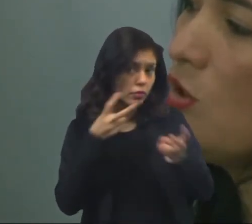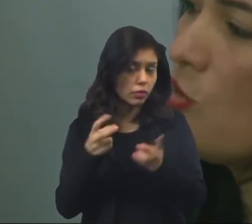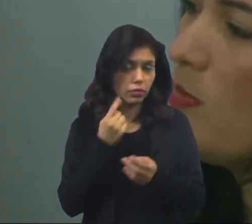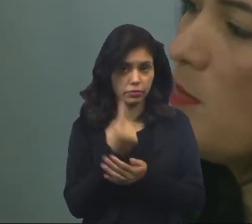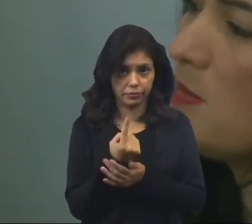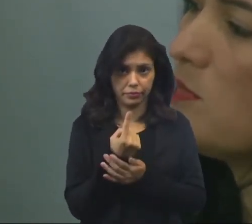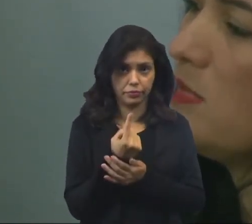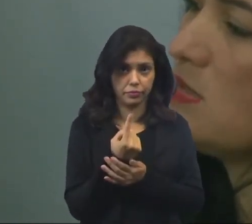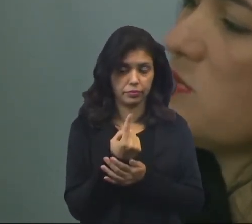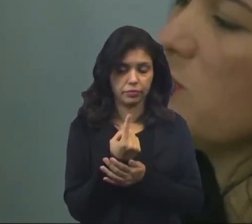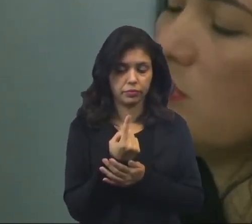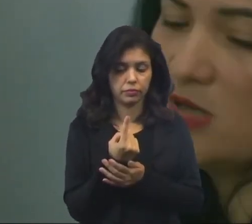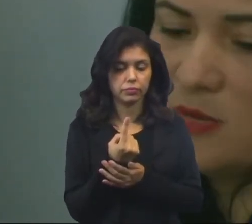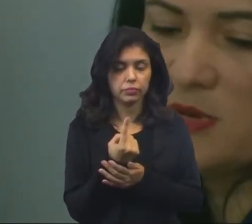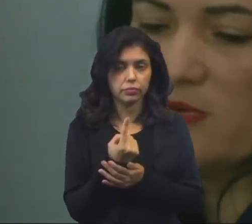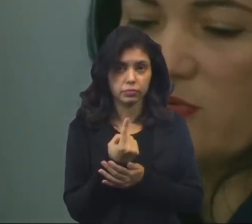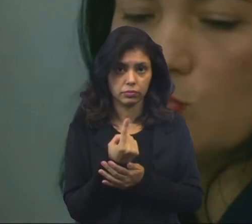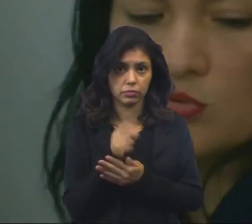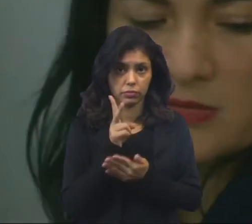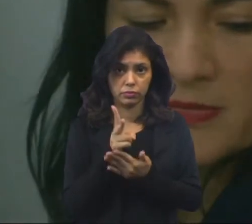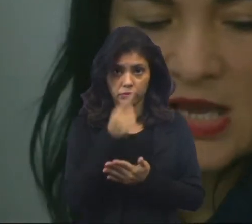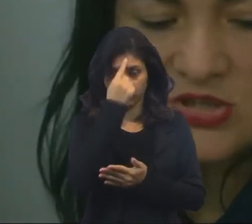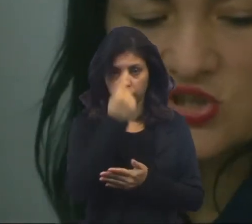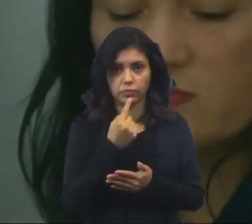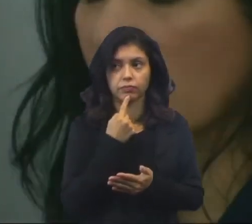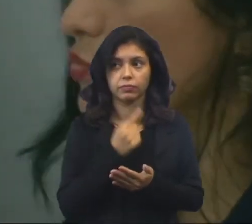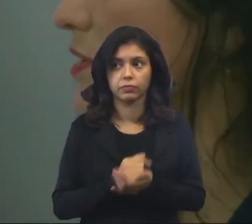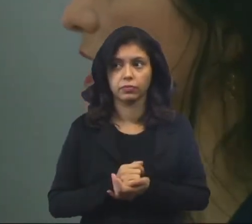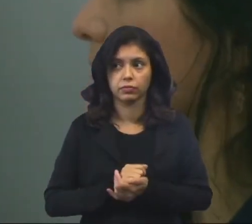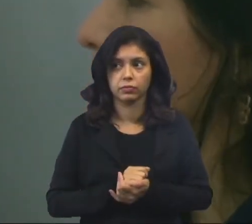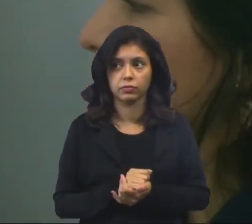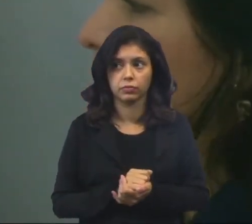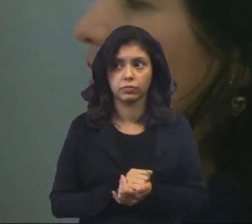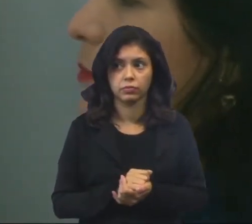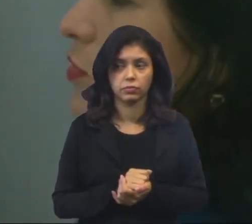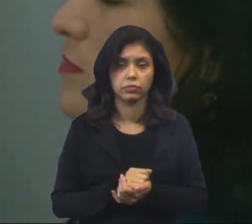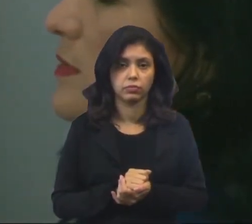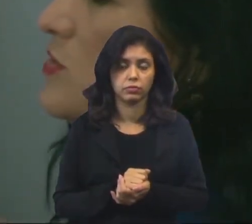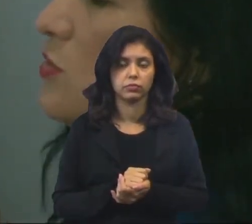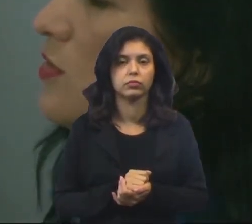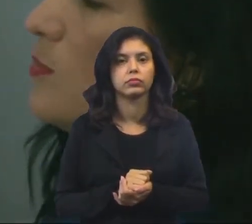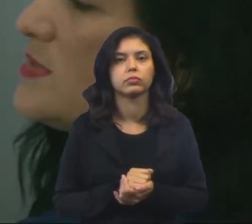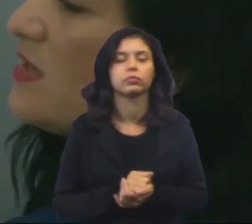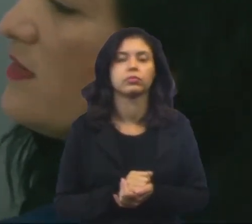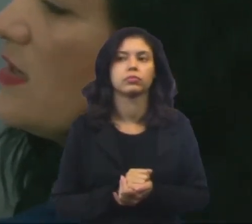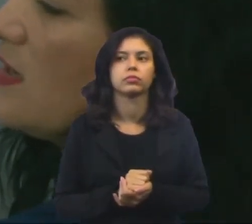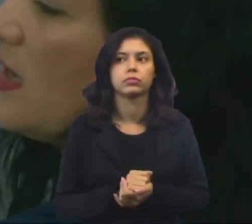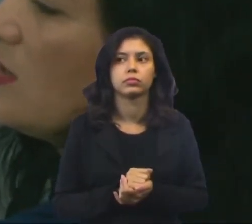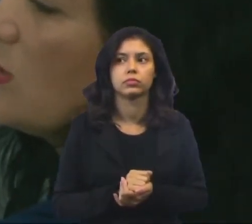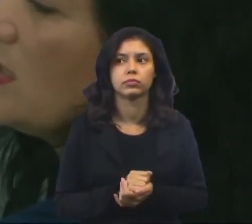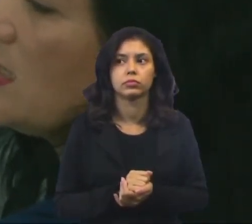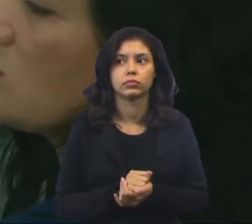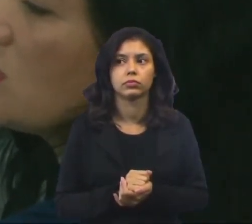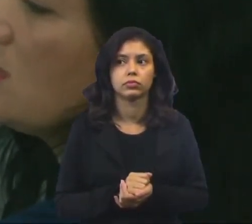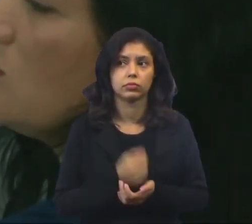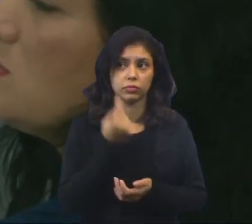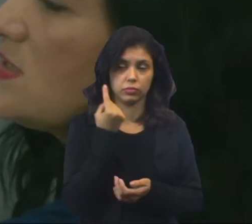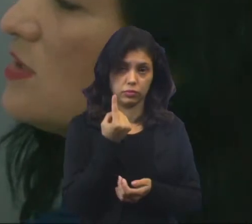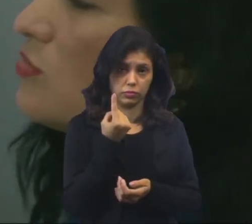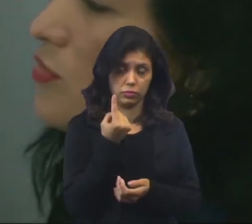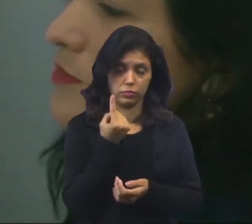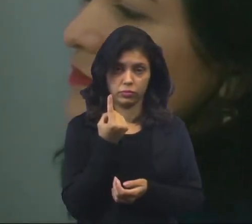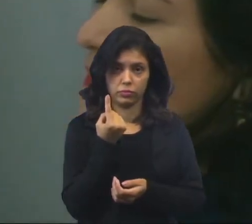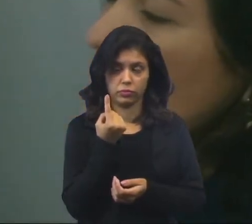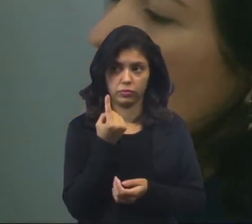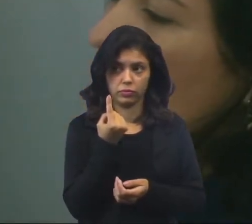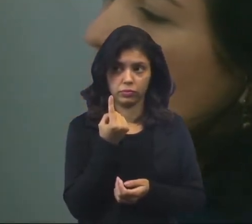um, como é a mesma figura, a gente vai contar, tá bom? Para a gente observar a regularidade. Aqui tem um